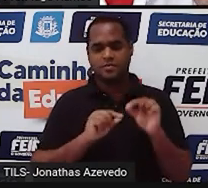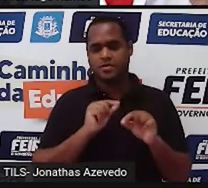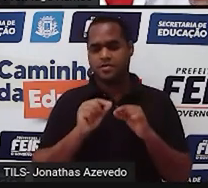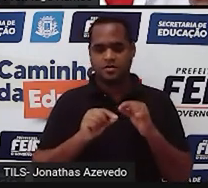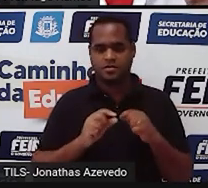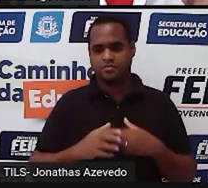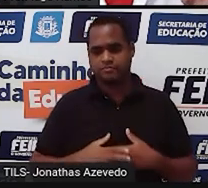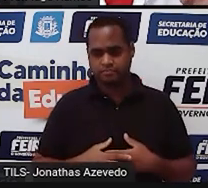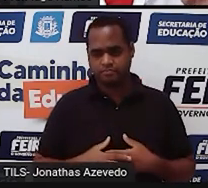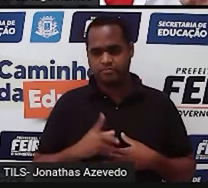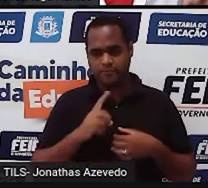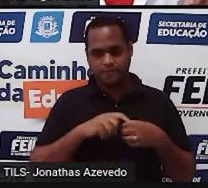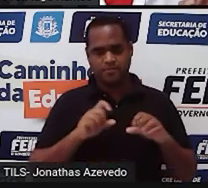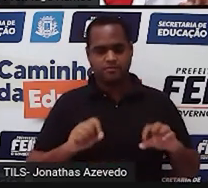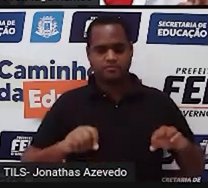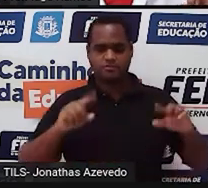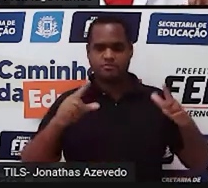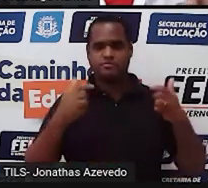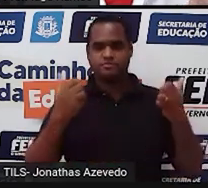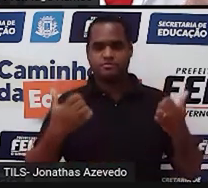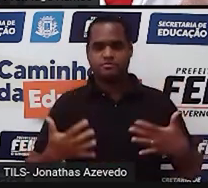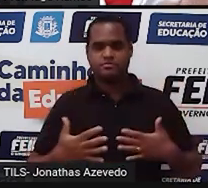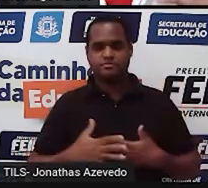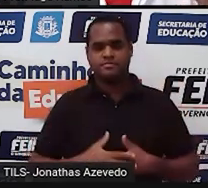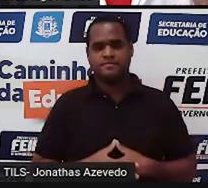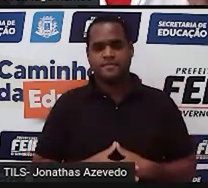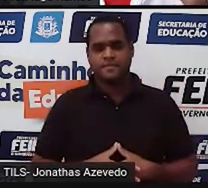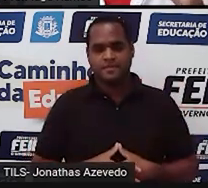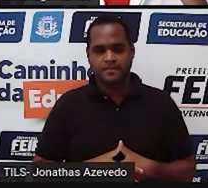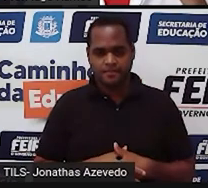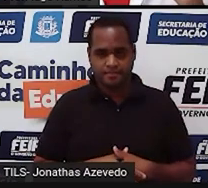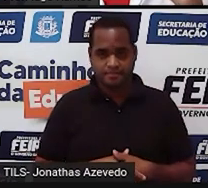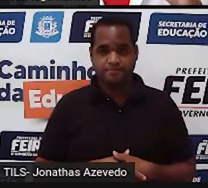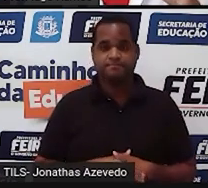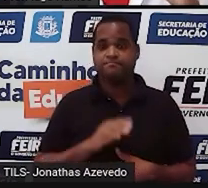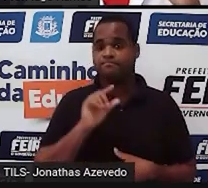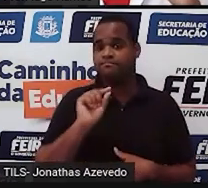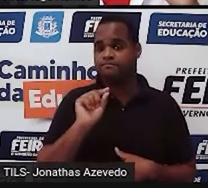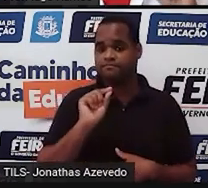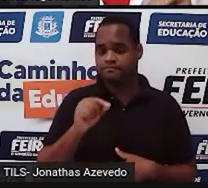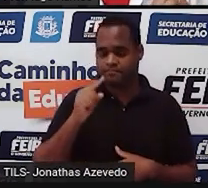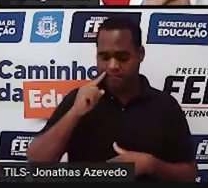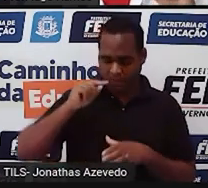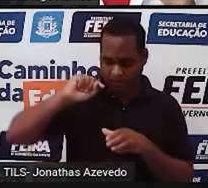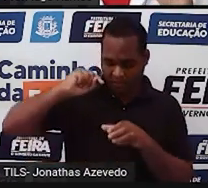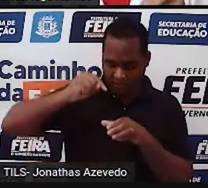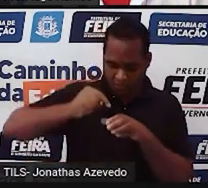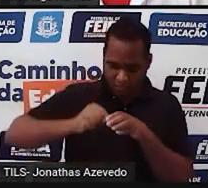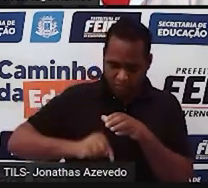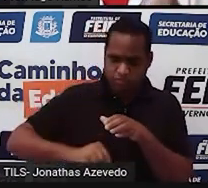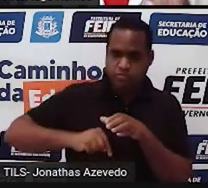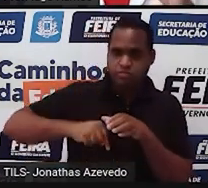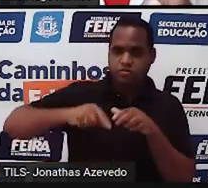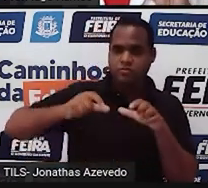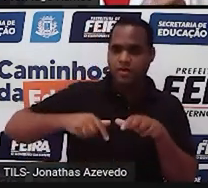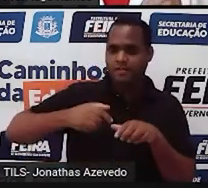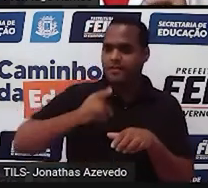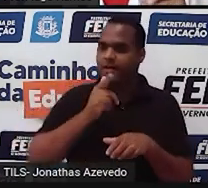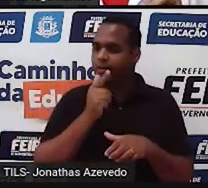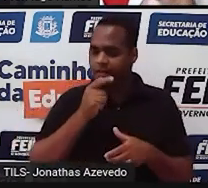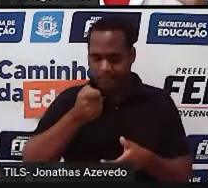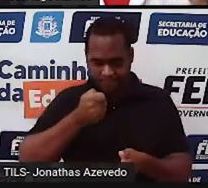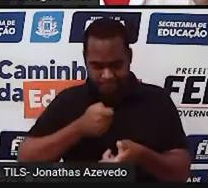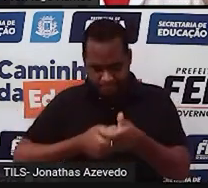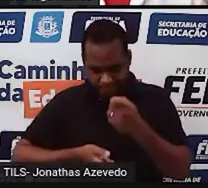ó voltando algumas telas né a PEC deveria ser feito um poço para